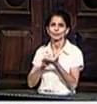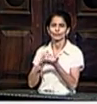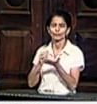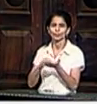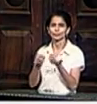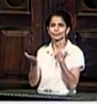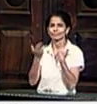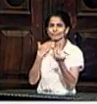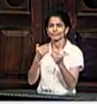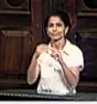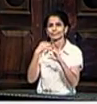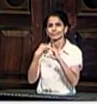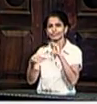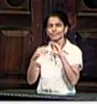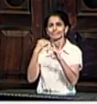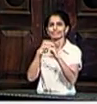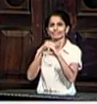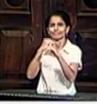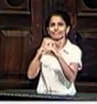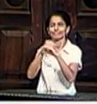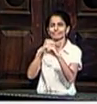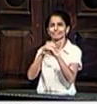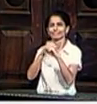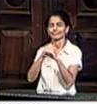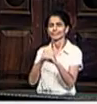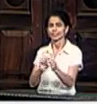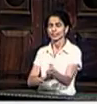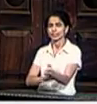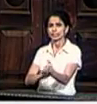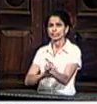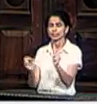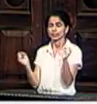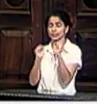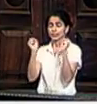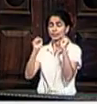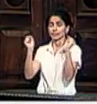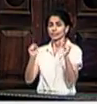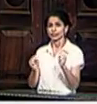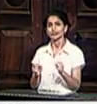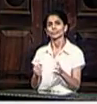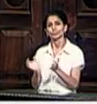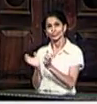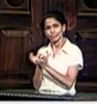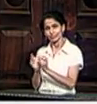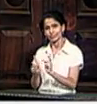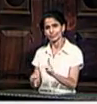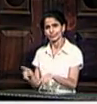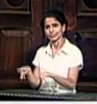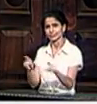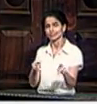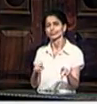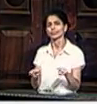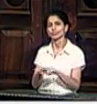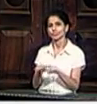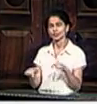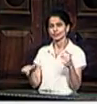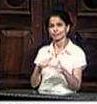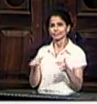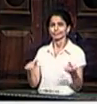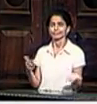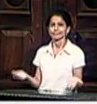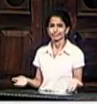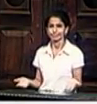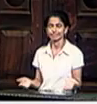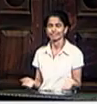de diálogo tensiona as relações, seja com a população ou com os servidores, e o que